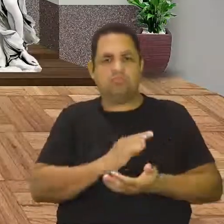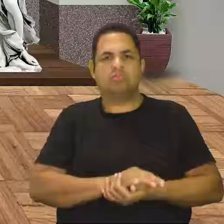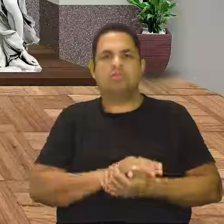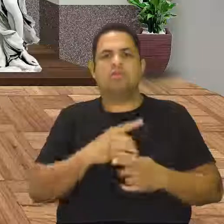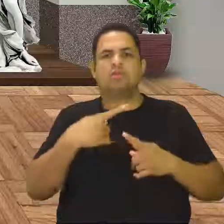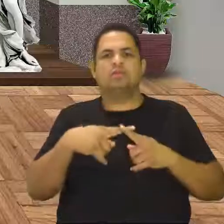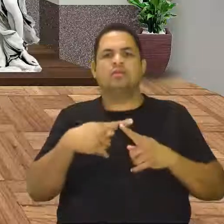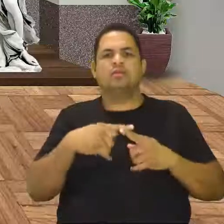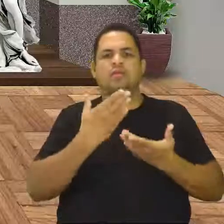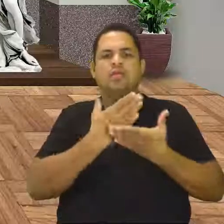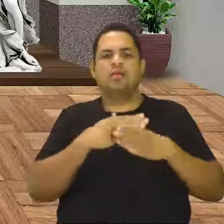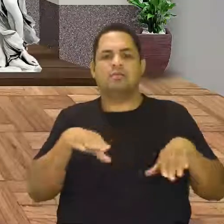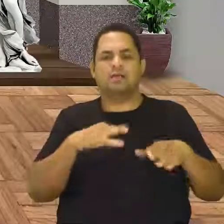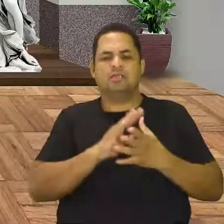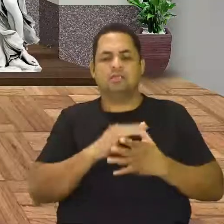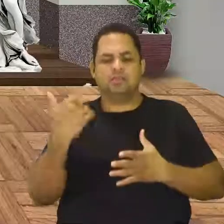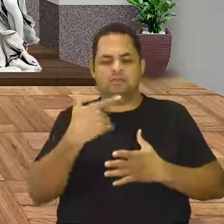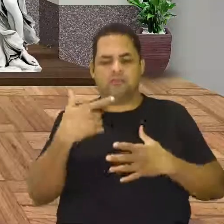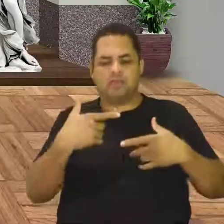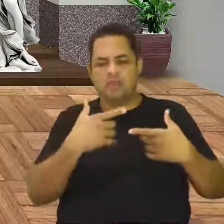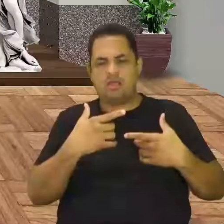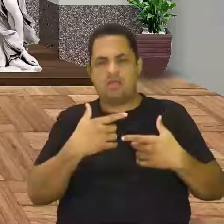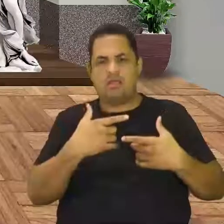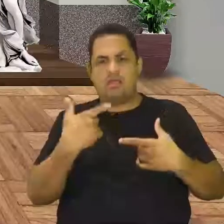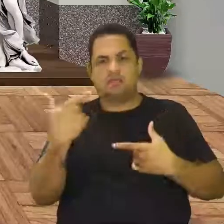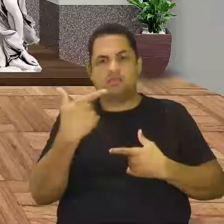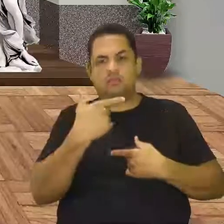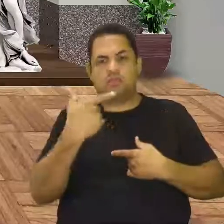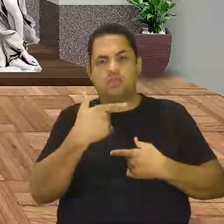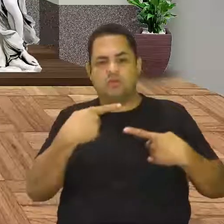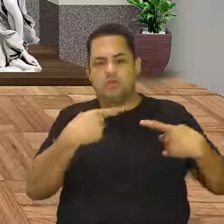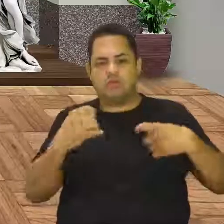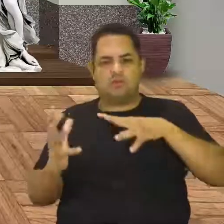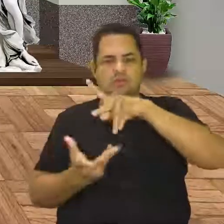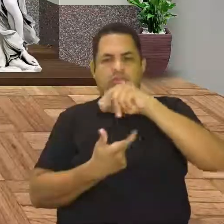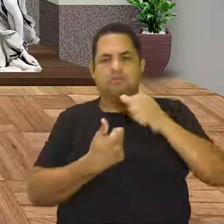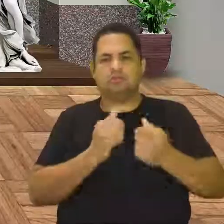Porque tinha terminado a Segunda Guerra Mundial, após aquela perseguição também